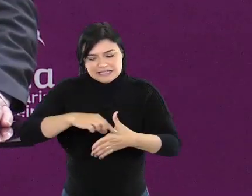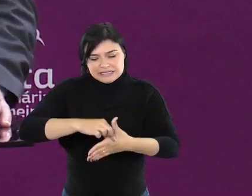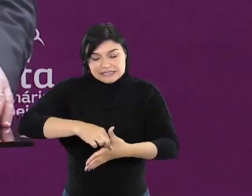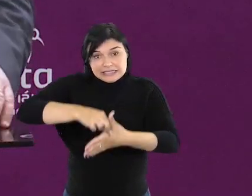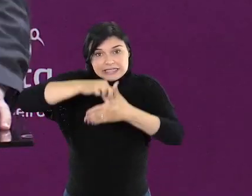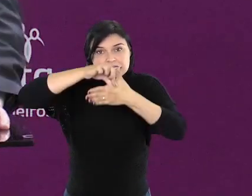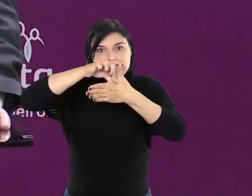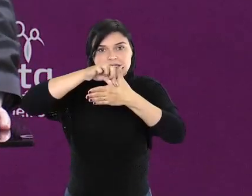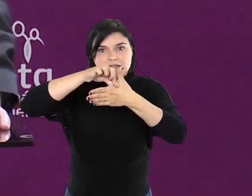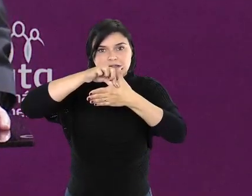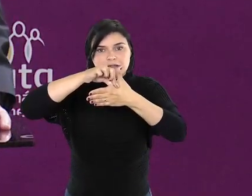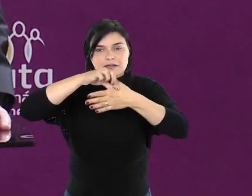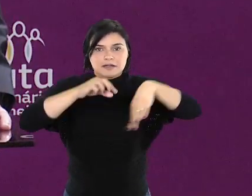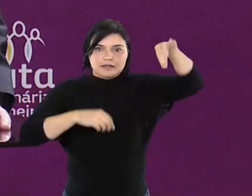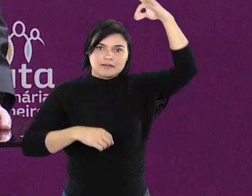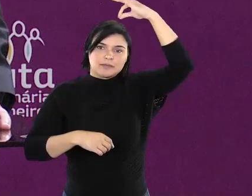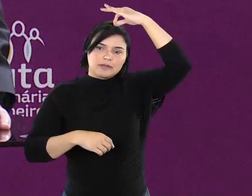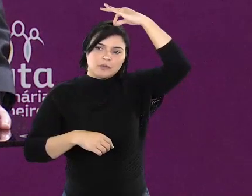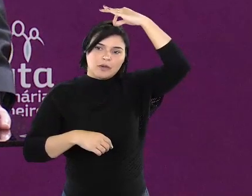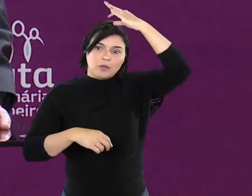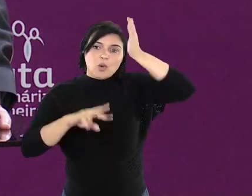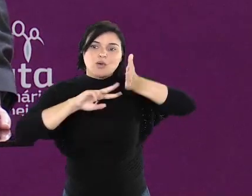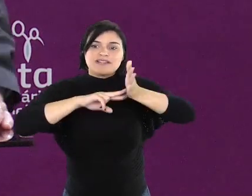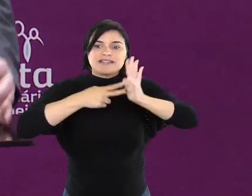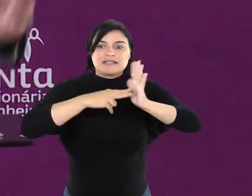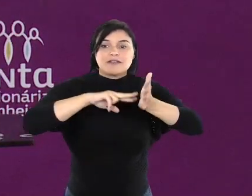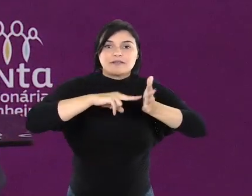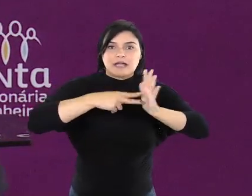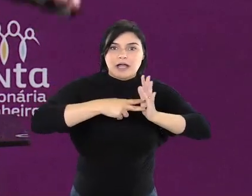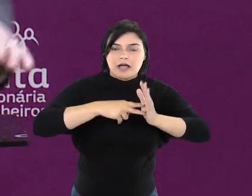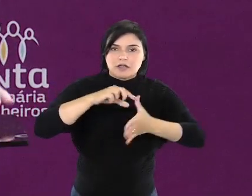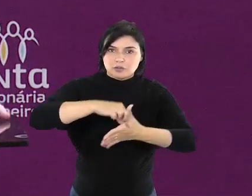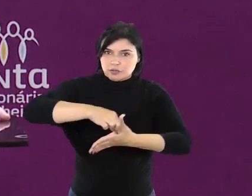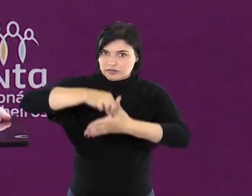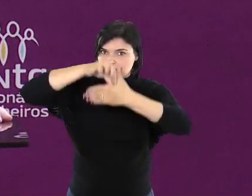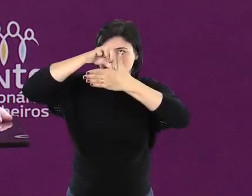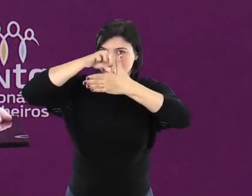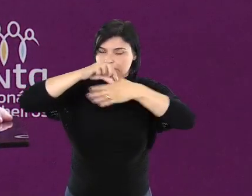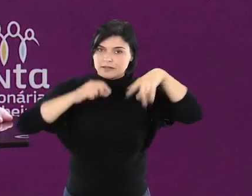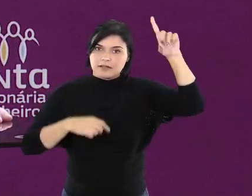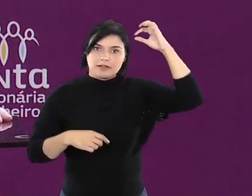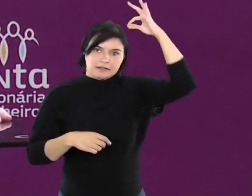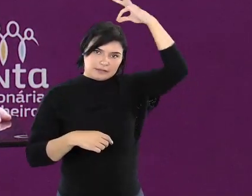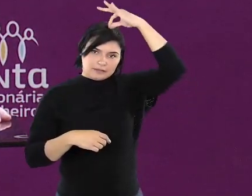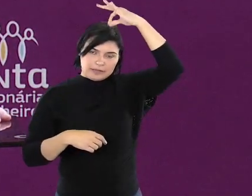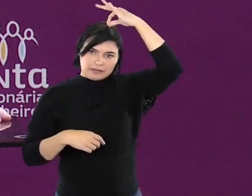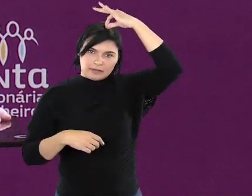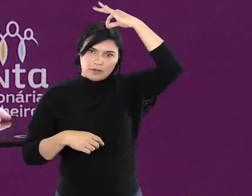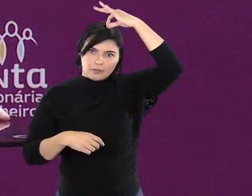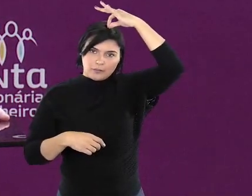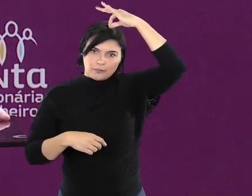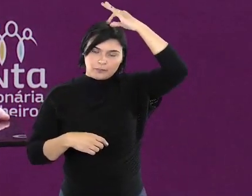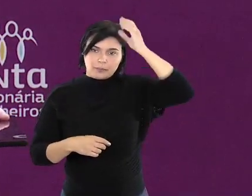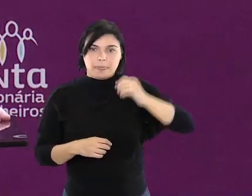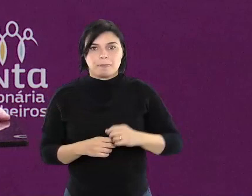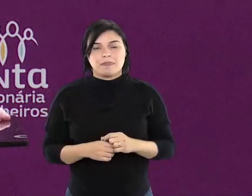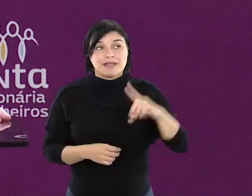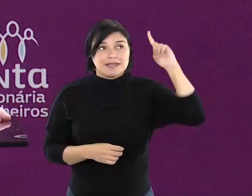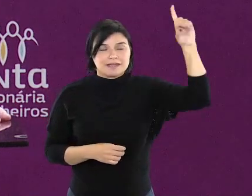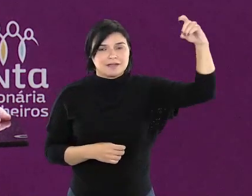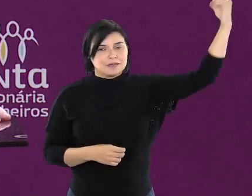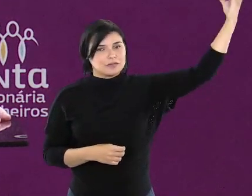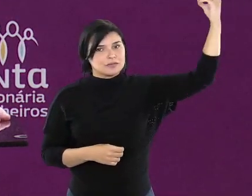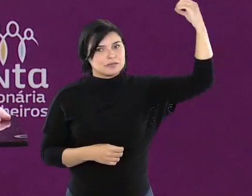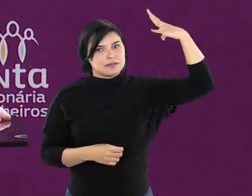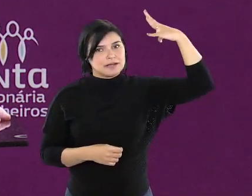porque essa é um pastor do que é ser um pregador do Evangelho e que Deus nos dê